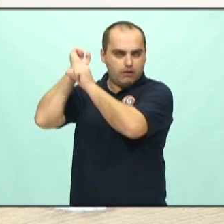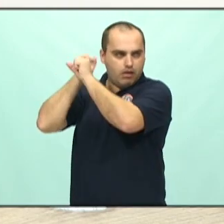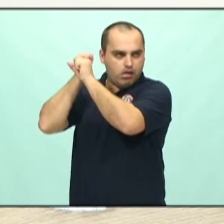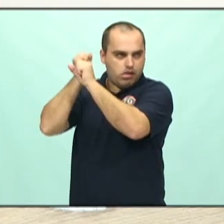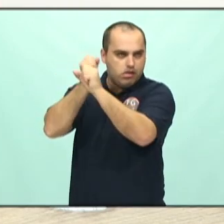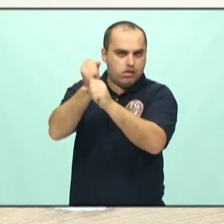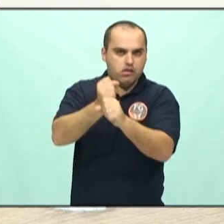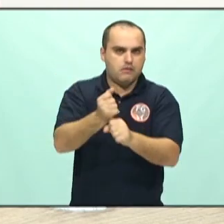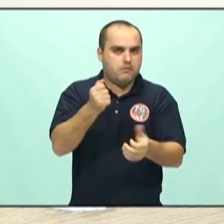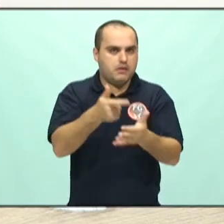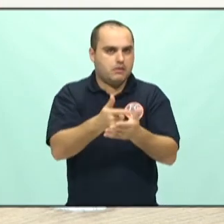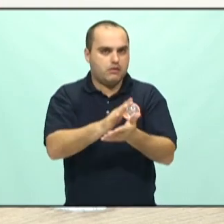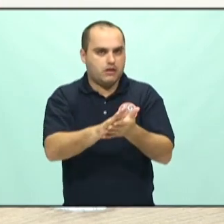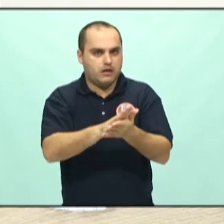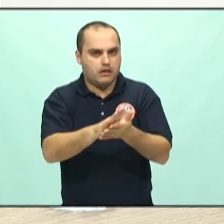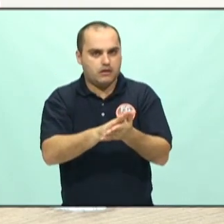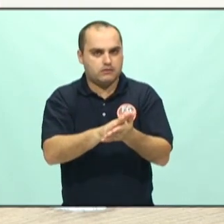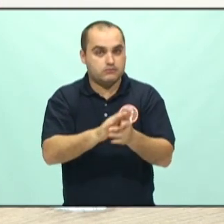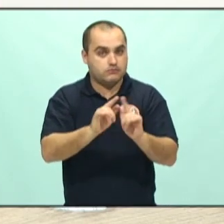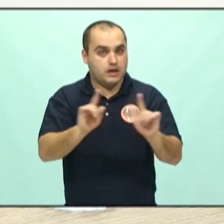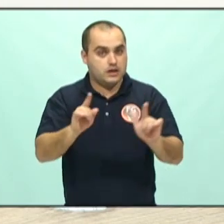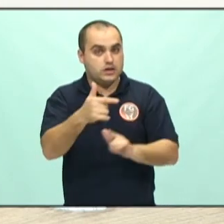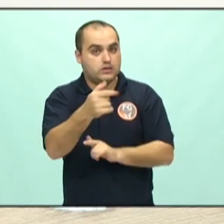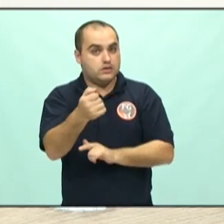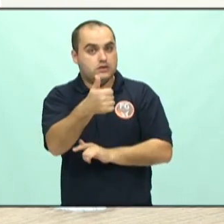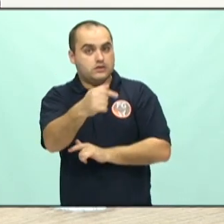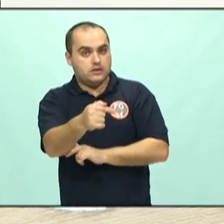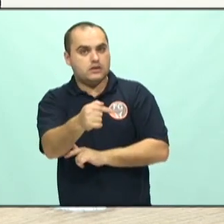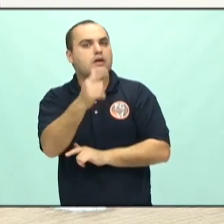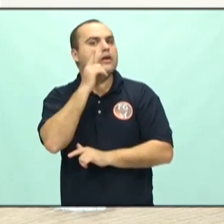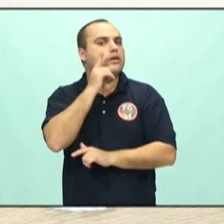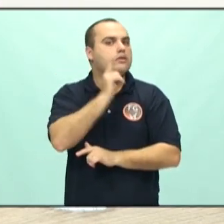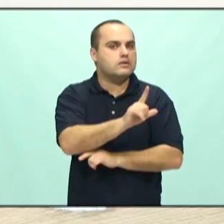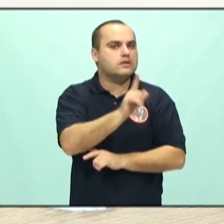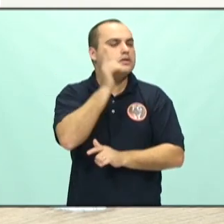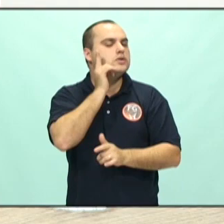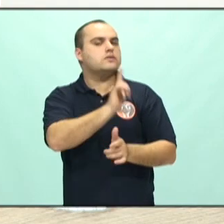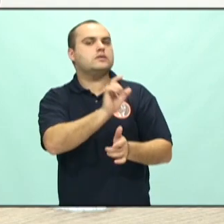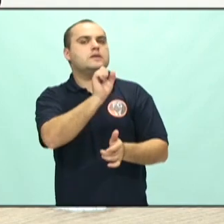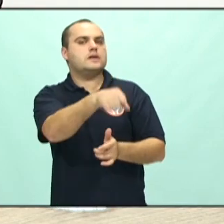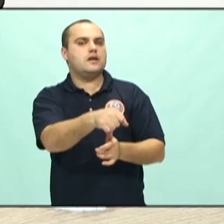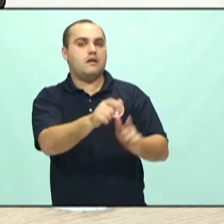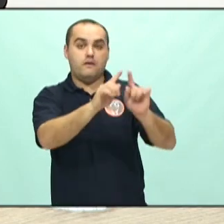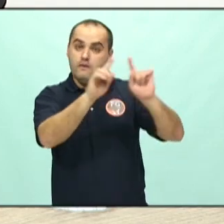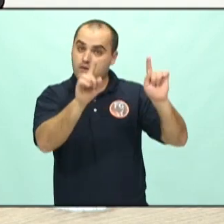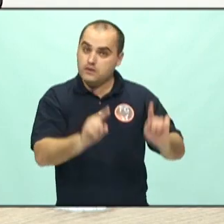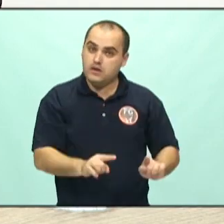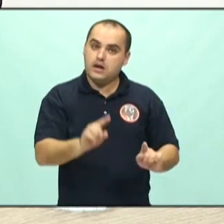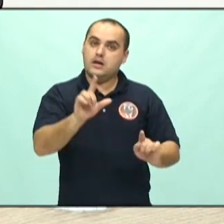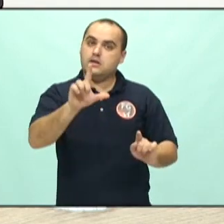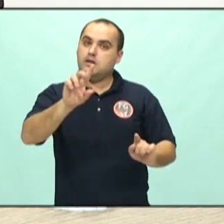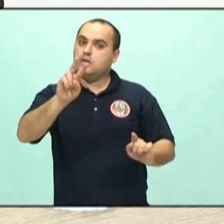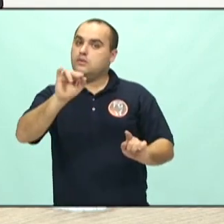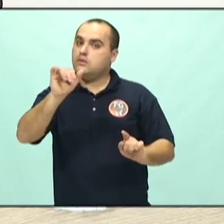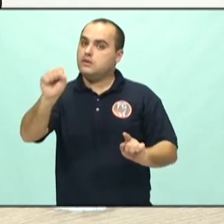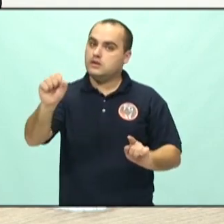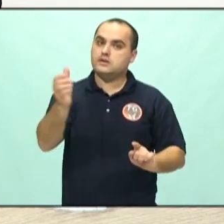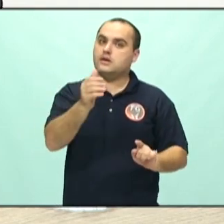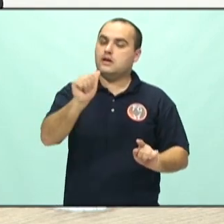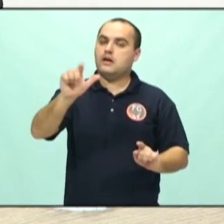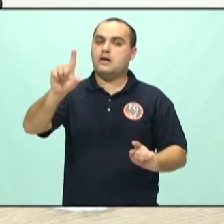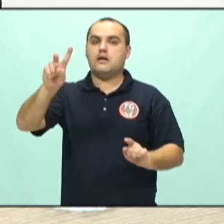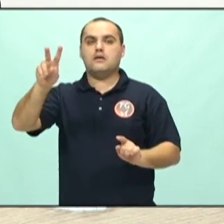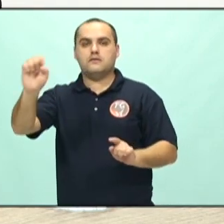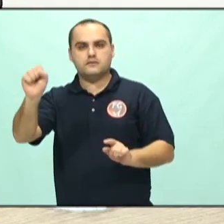geral anual, mas desde 2017 nós conquistamos isso para o servidor de Luiz Alves. Então no mês de outubro